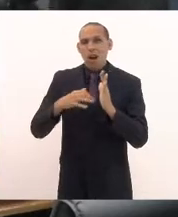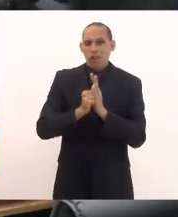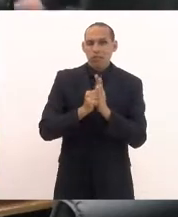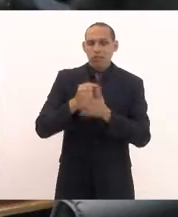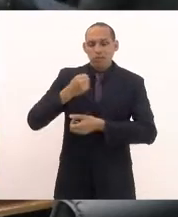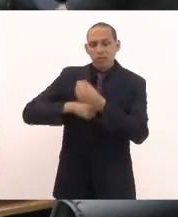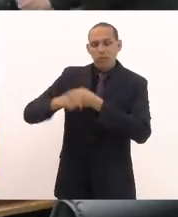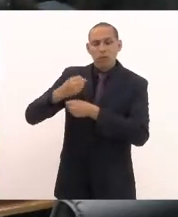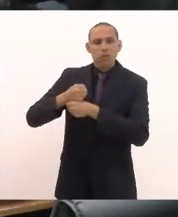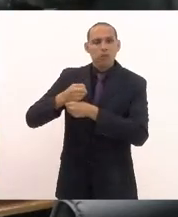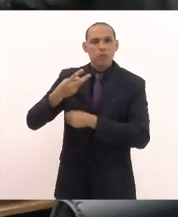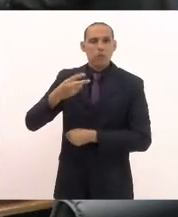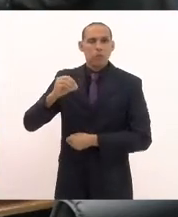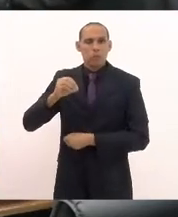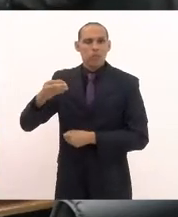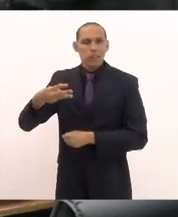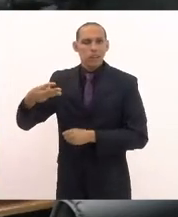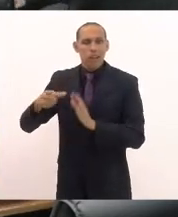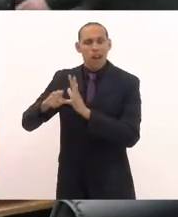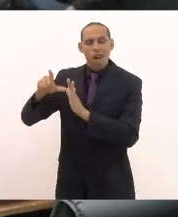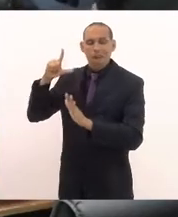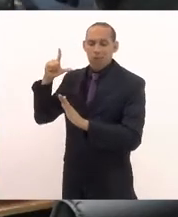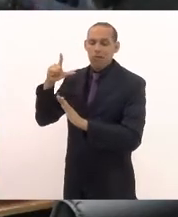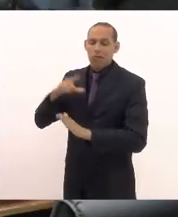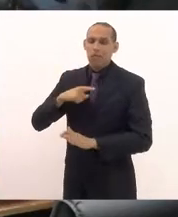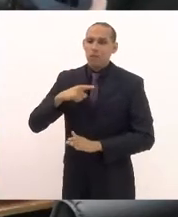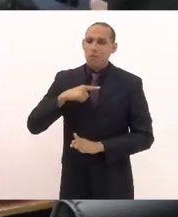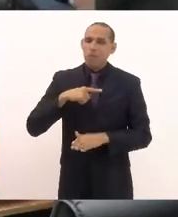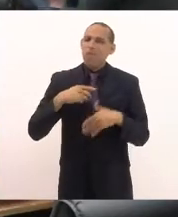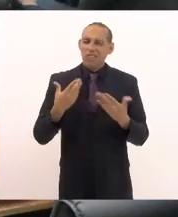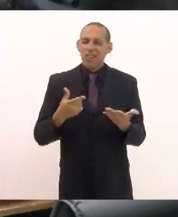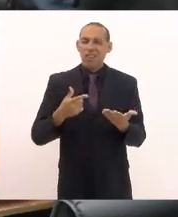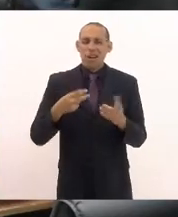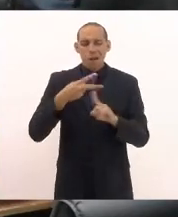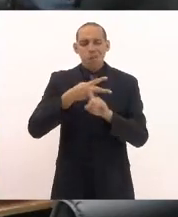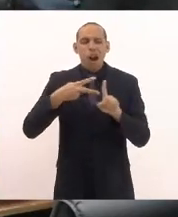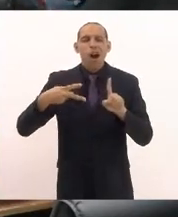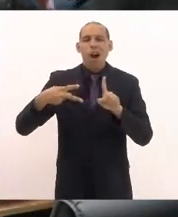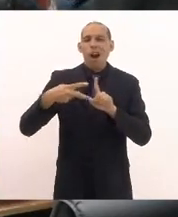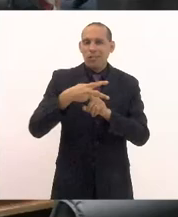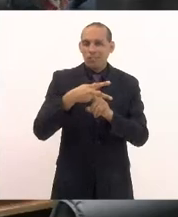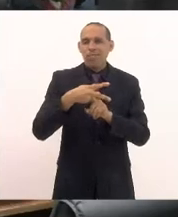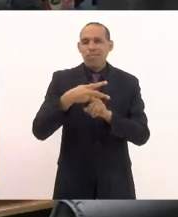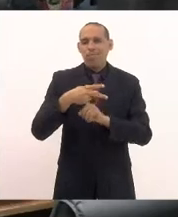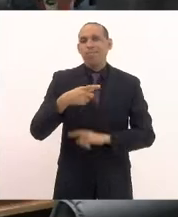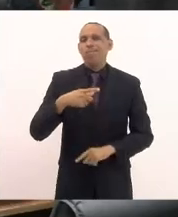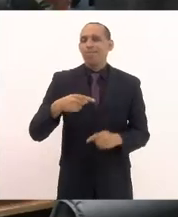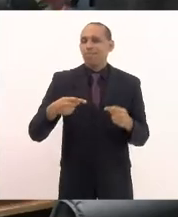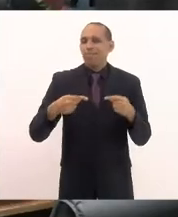a 2003. E aí tem uma questão previdenciária que,